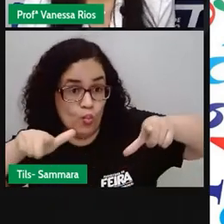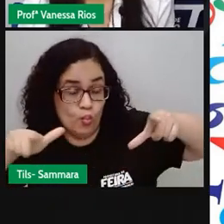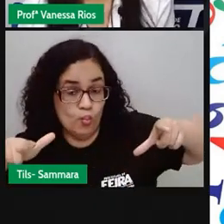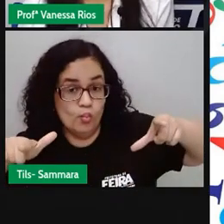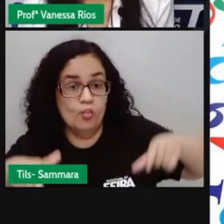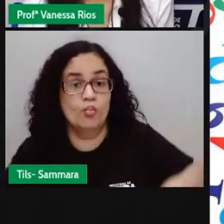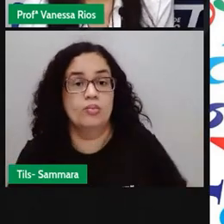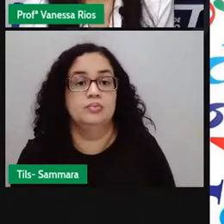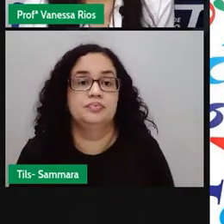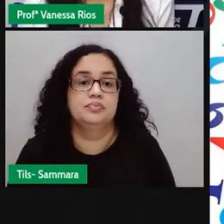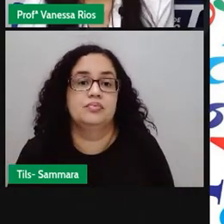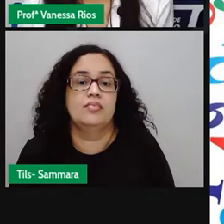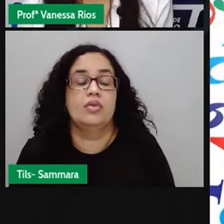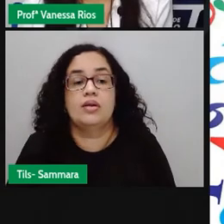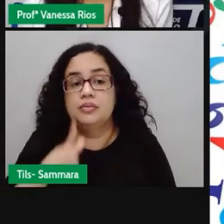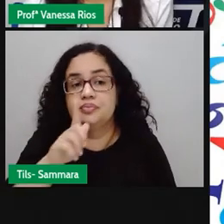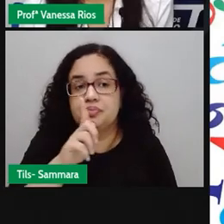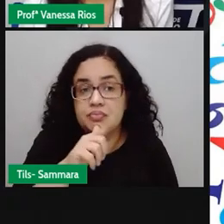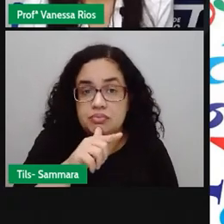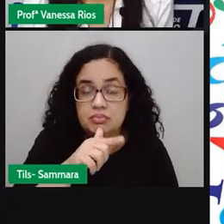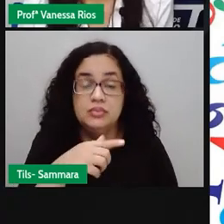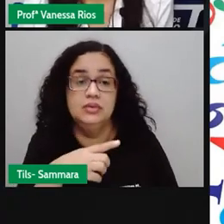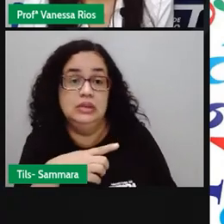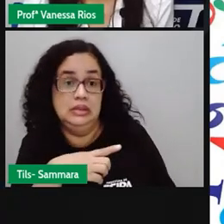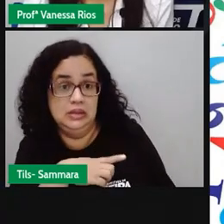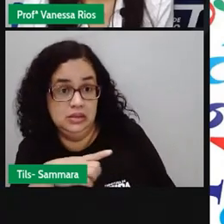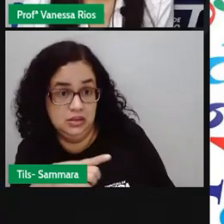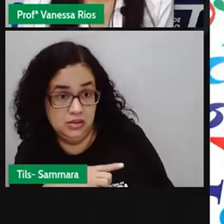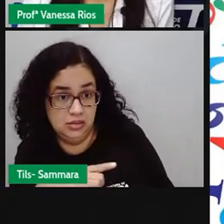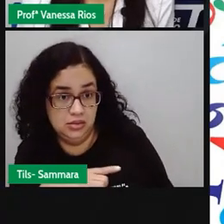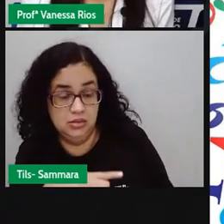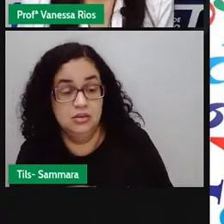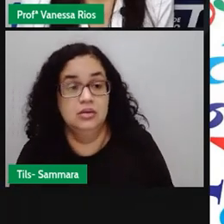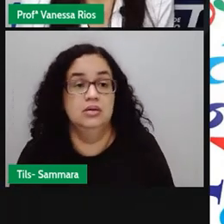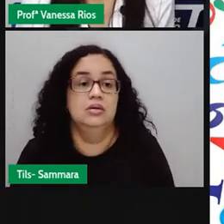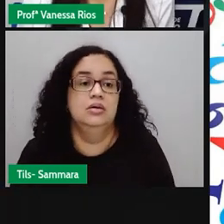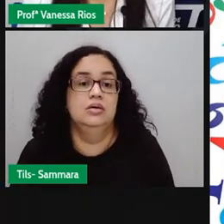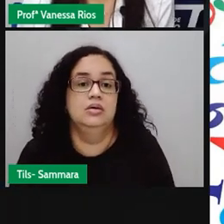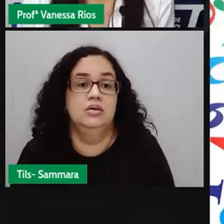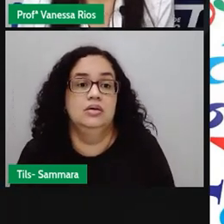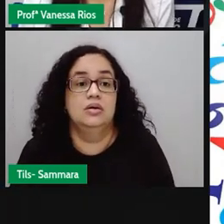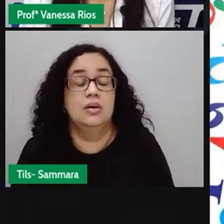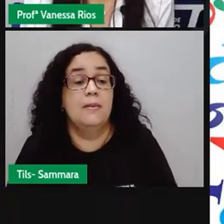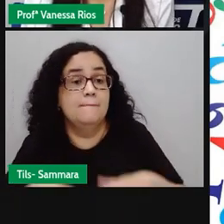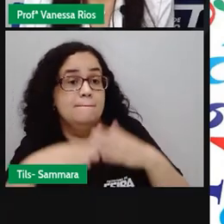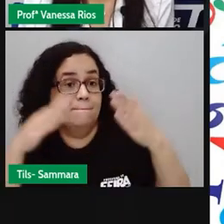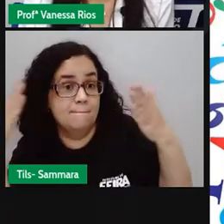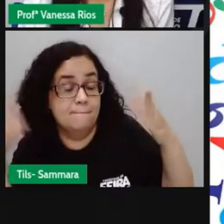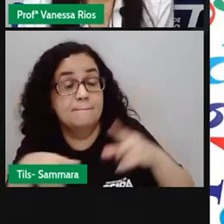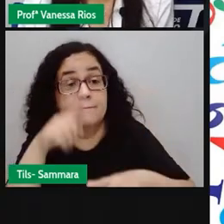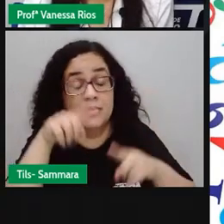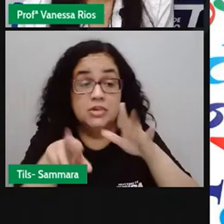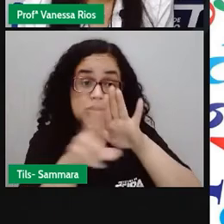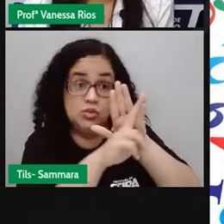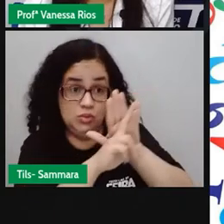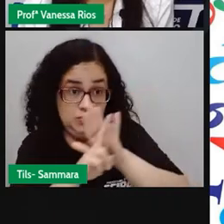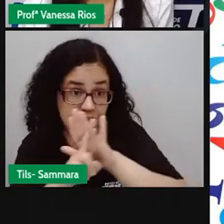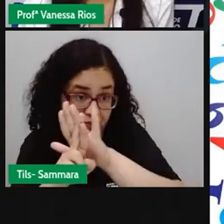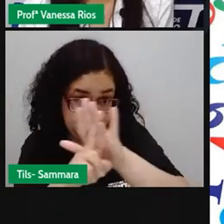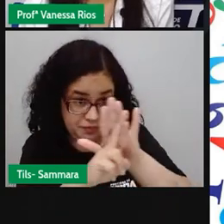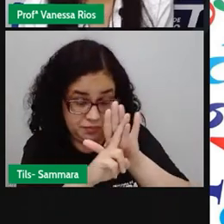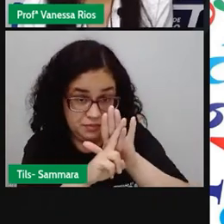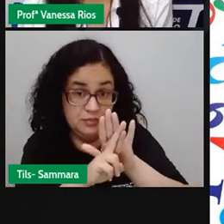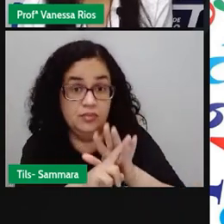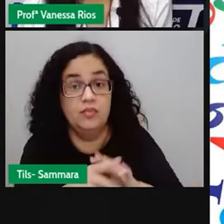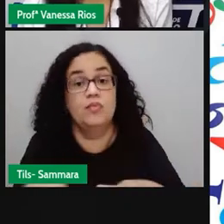e capacidade ao líquido que foi aí colocado dentro do copo. Mas isso aí é só uma representação, não